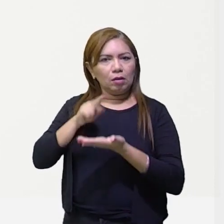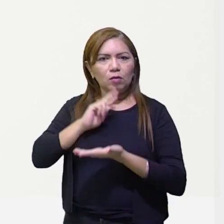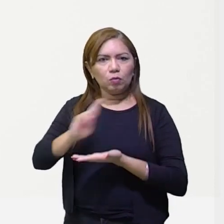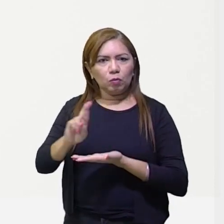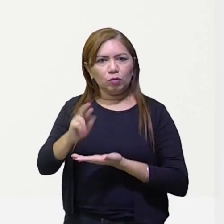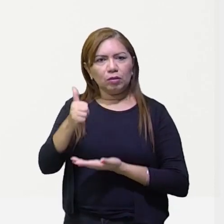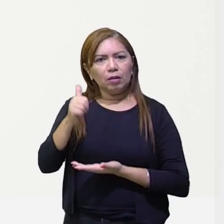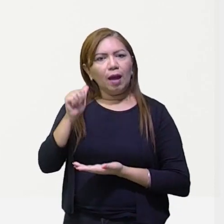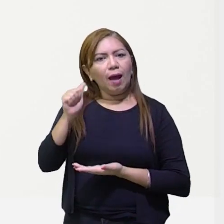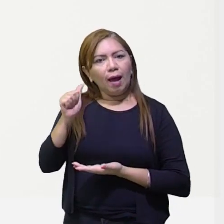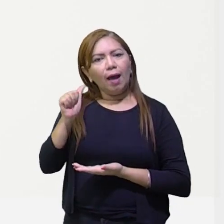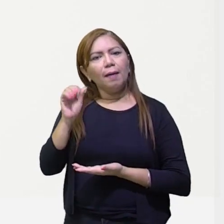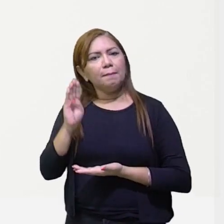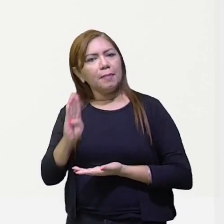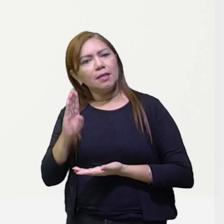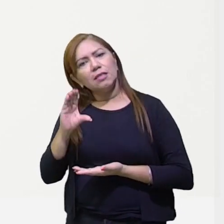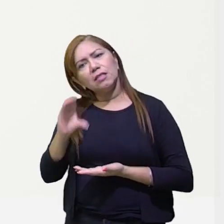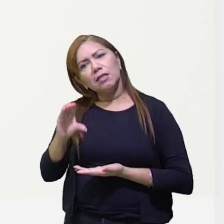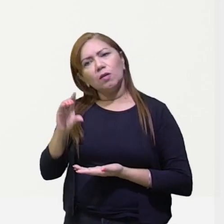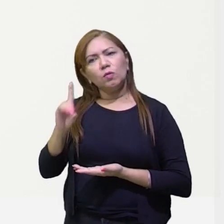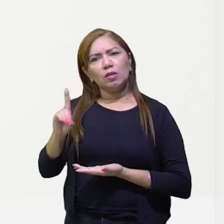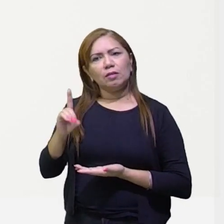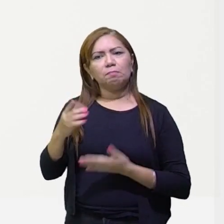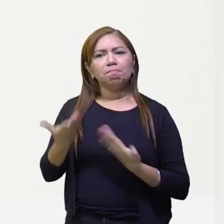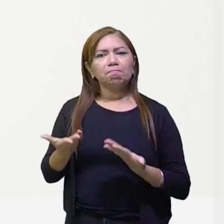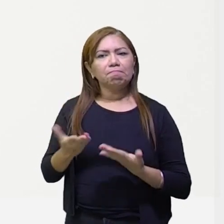30. Letra D, 40.